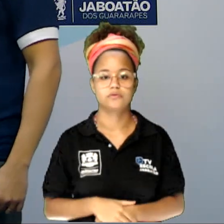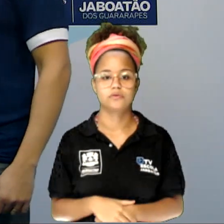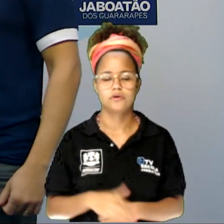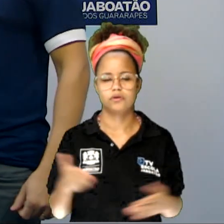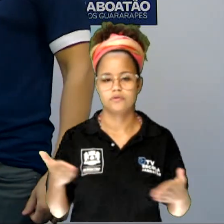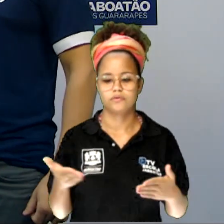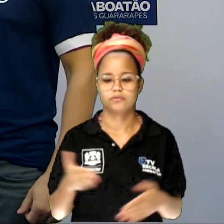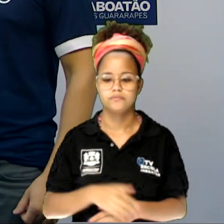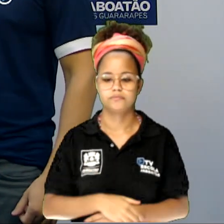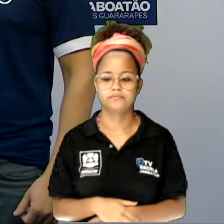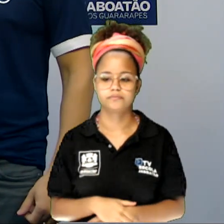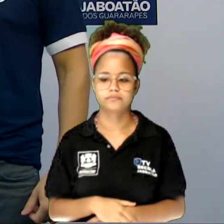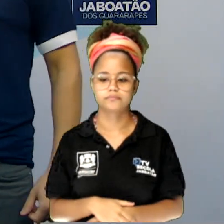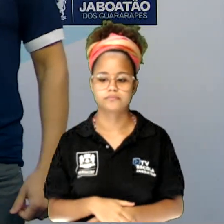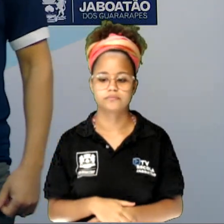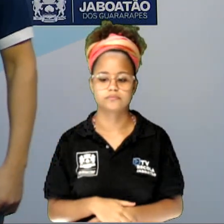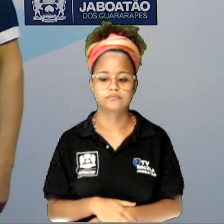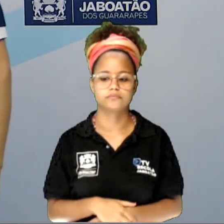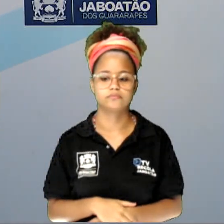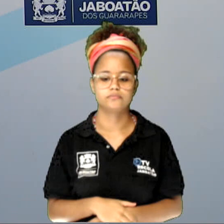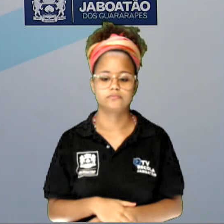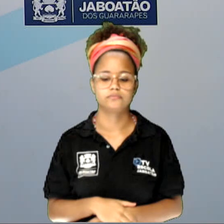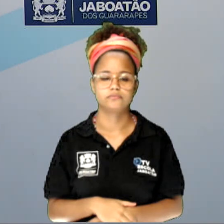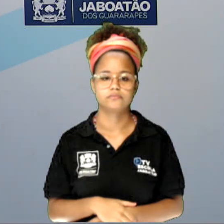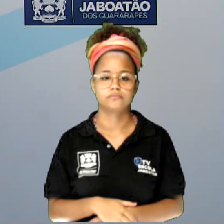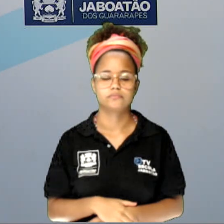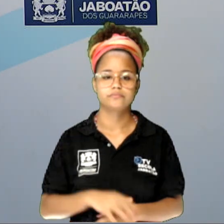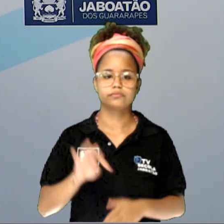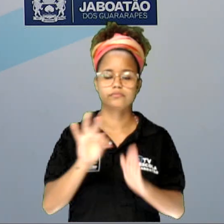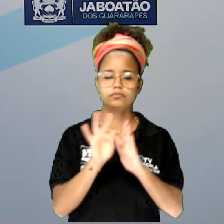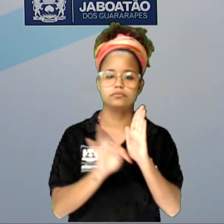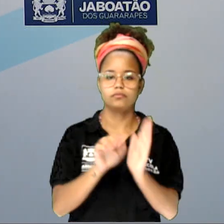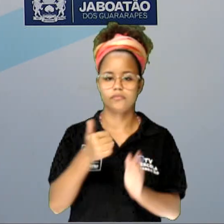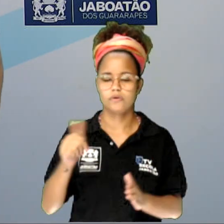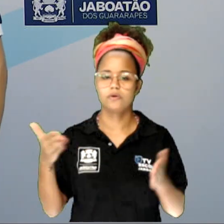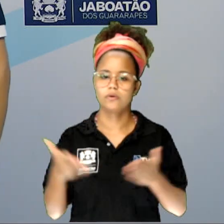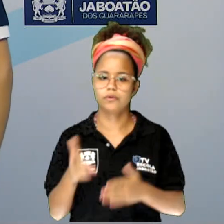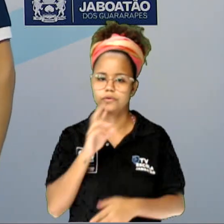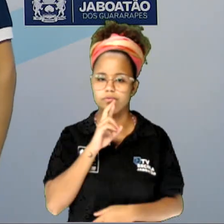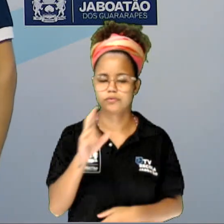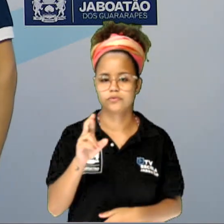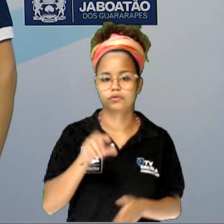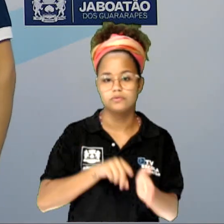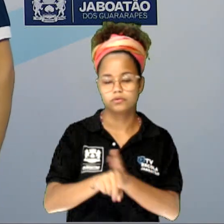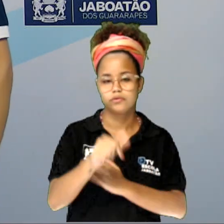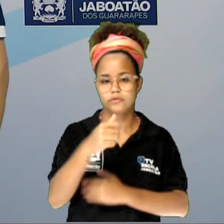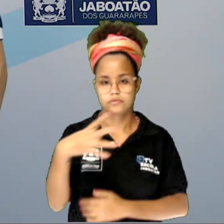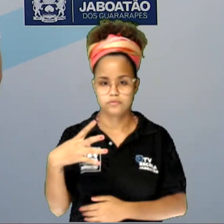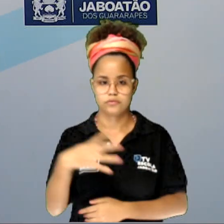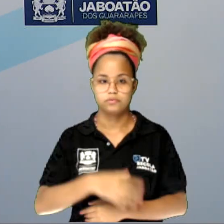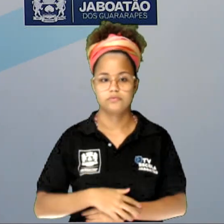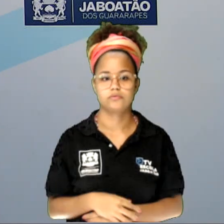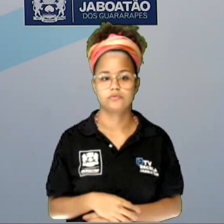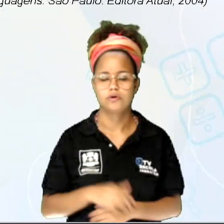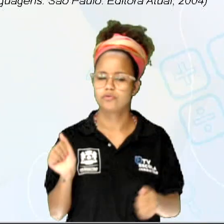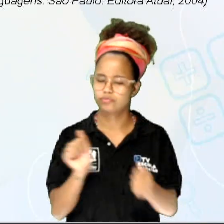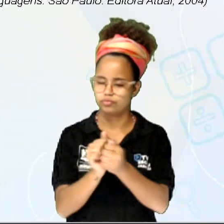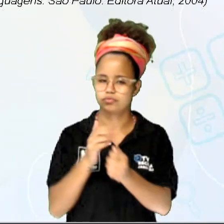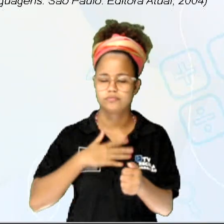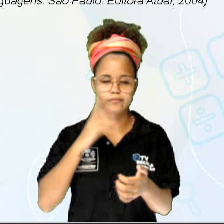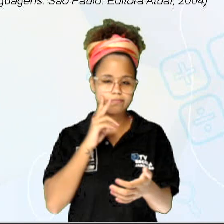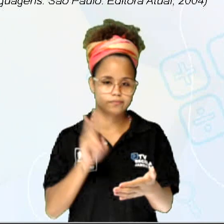adiante? Bom, esse texto 11 vai servir para a gente responder a questão de número 14. Acompanhe comigo a